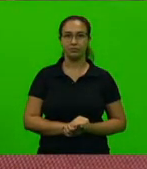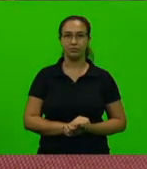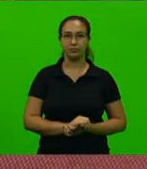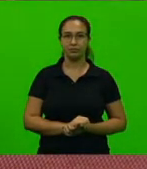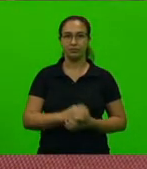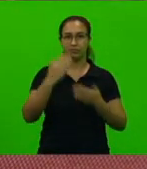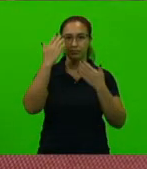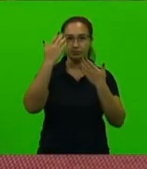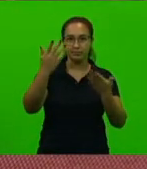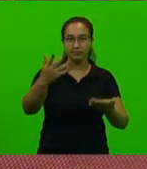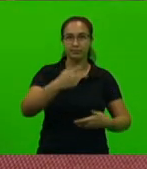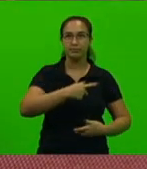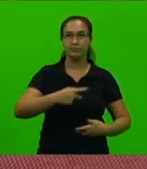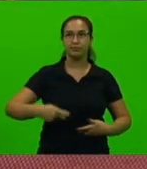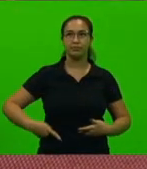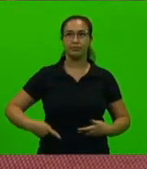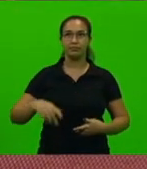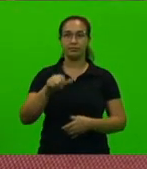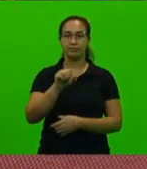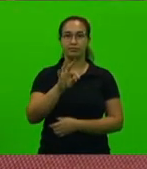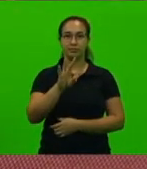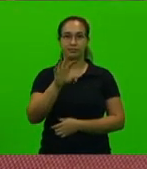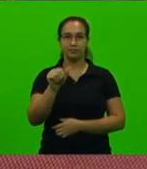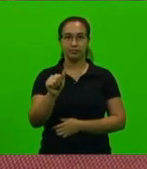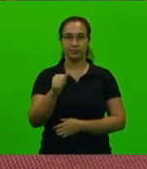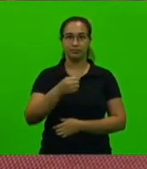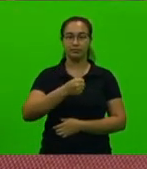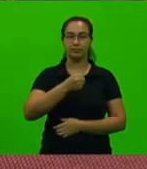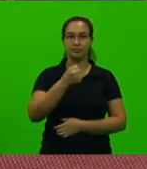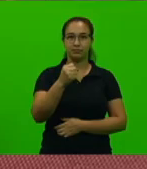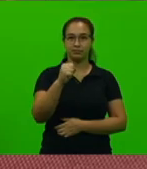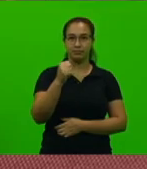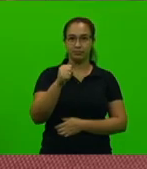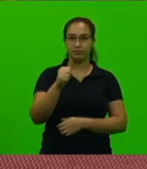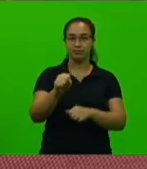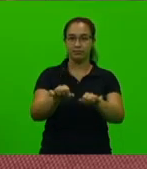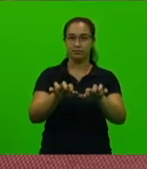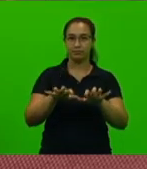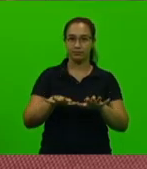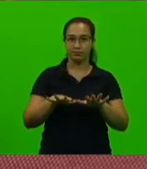Obrigado, senhor presidente. Ata da 8ª sessão ordinária,